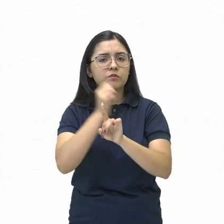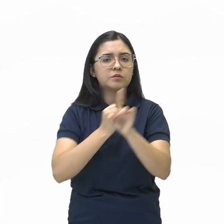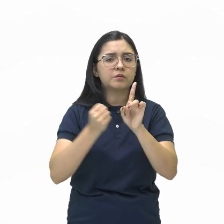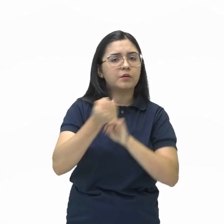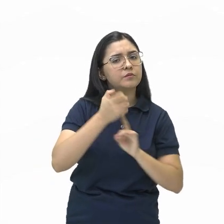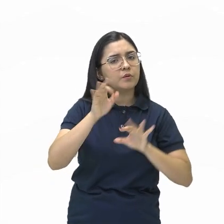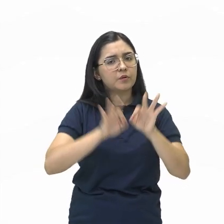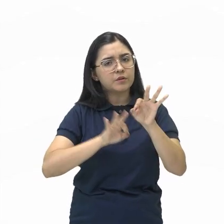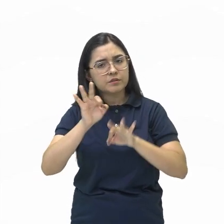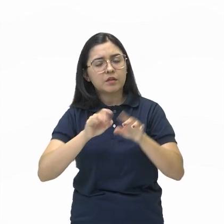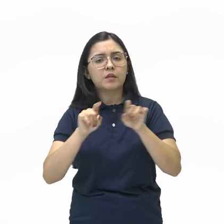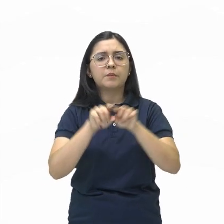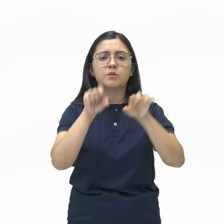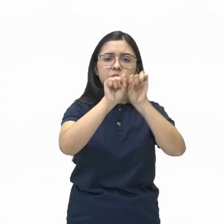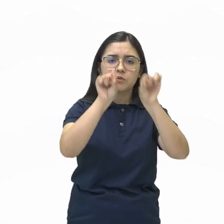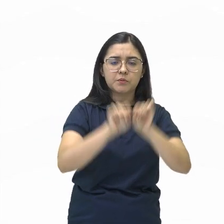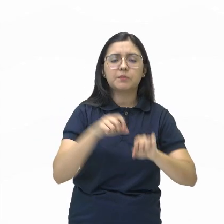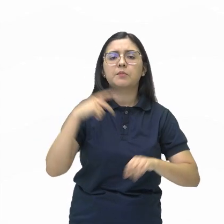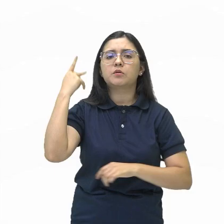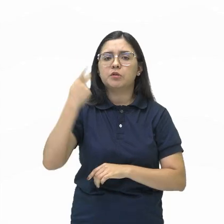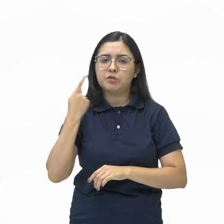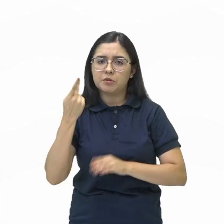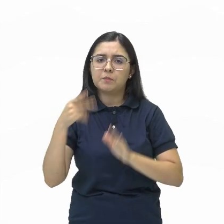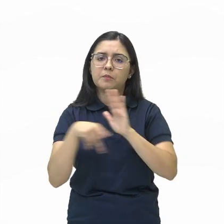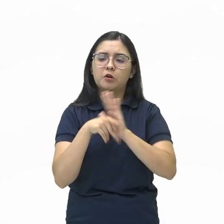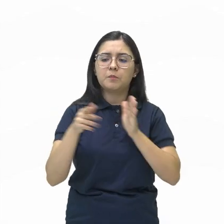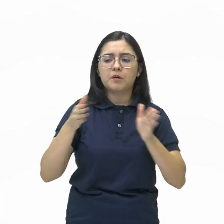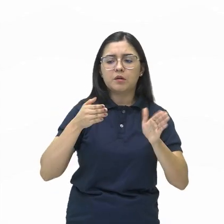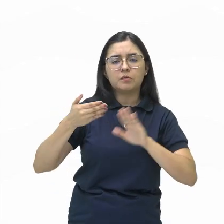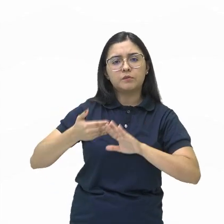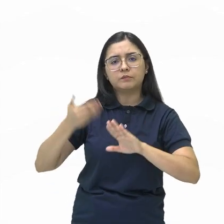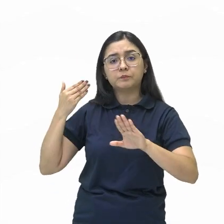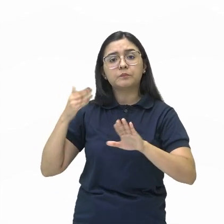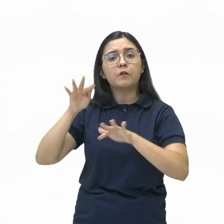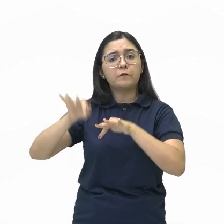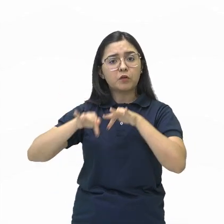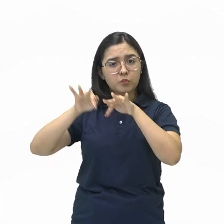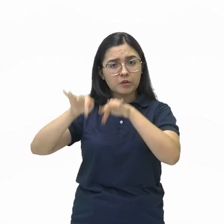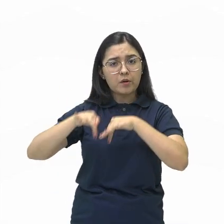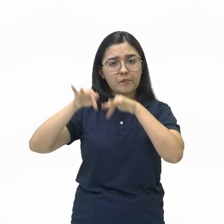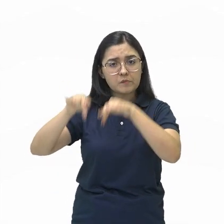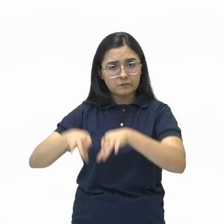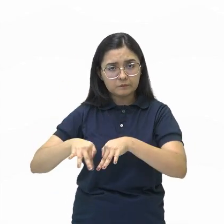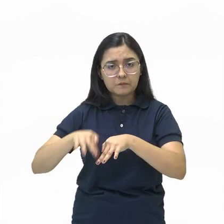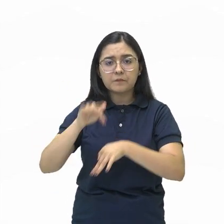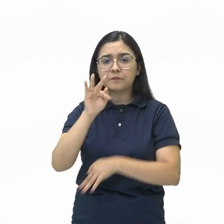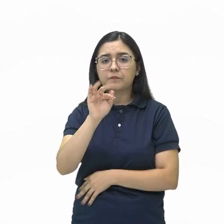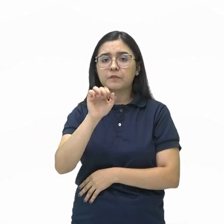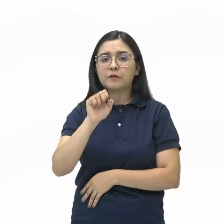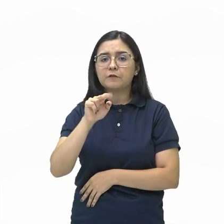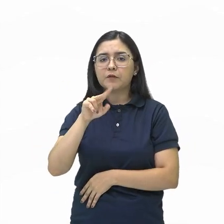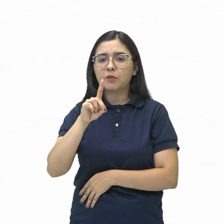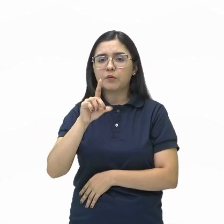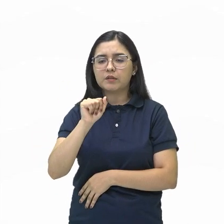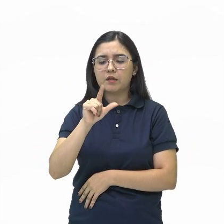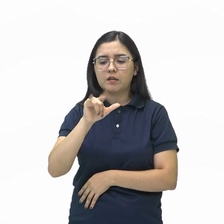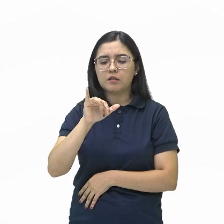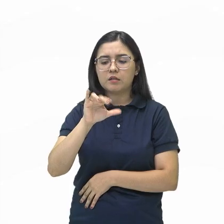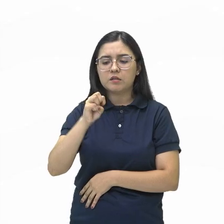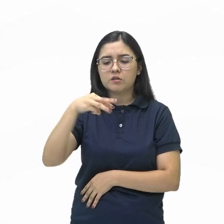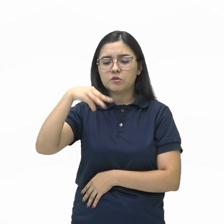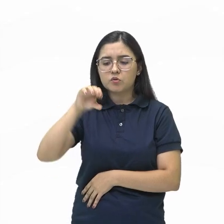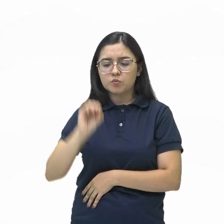social, o sistema político, né, era o quê? O feudalismo, era o feudo, era a